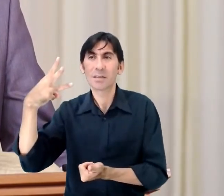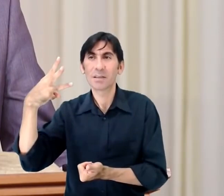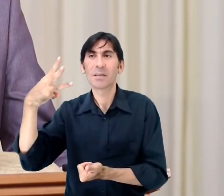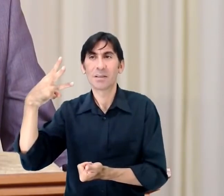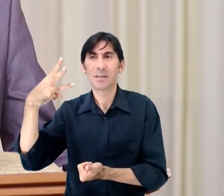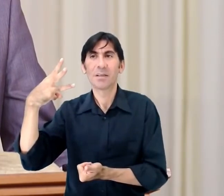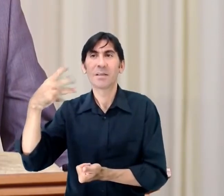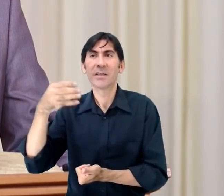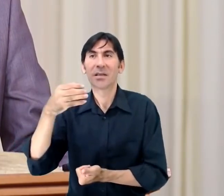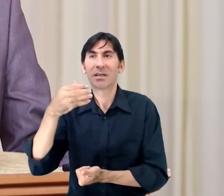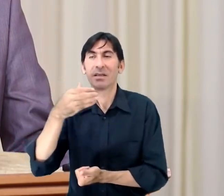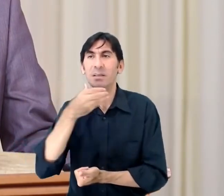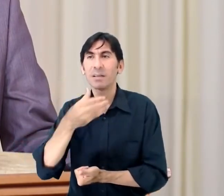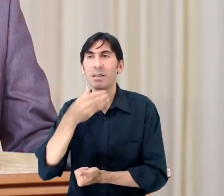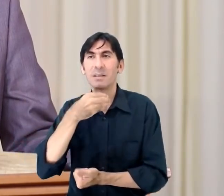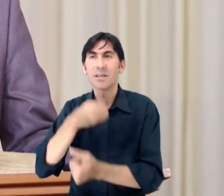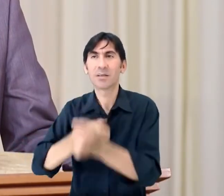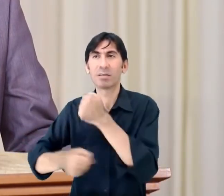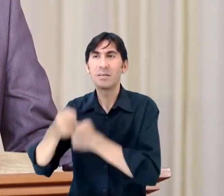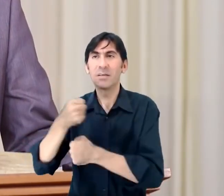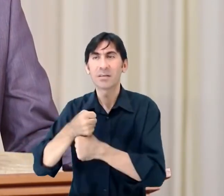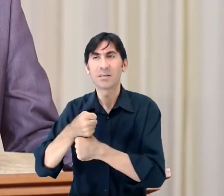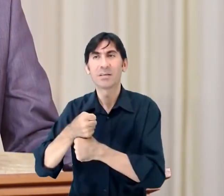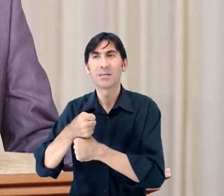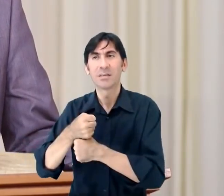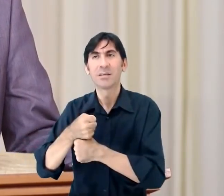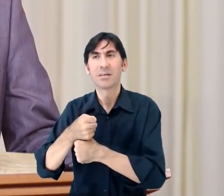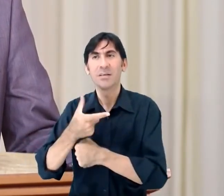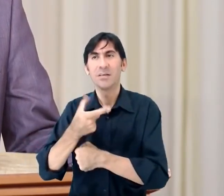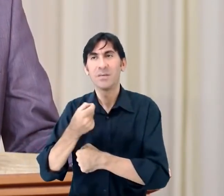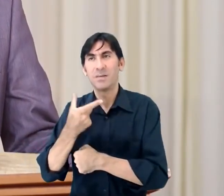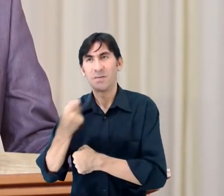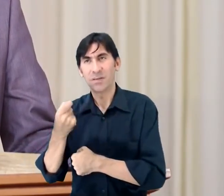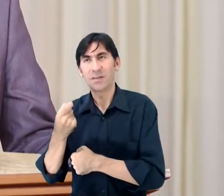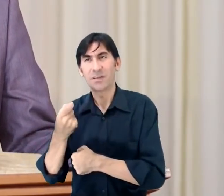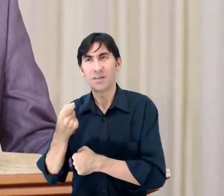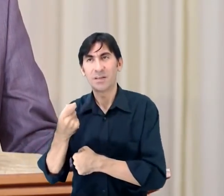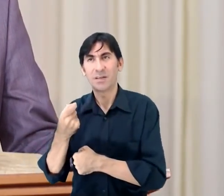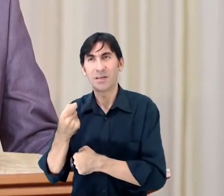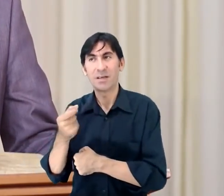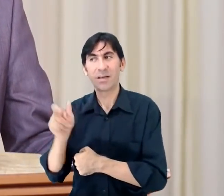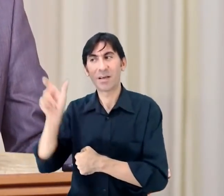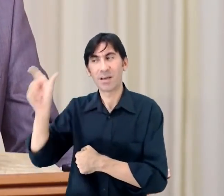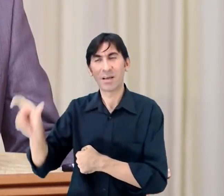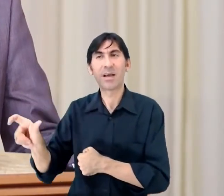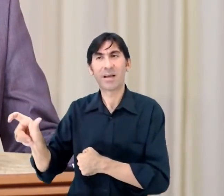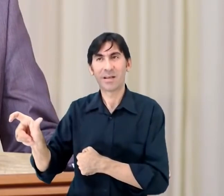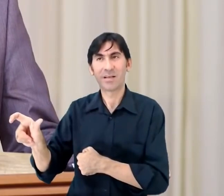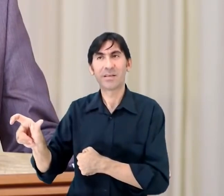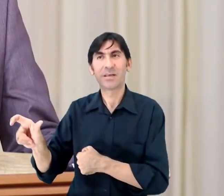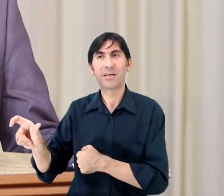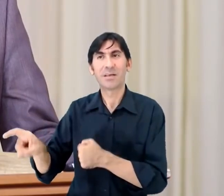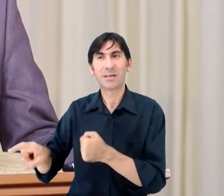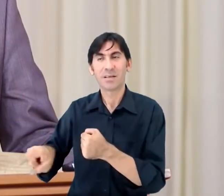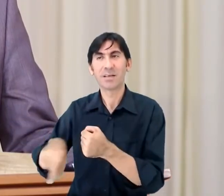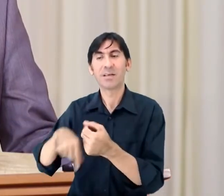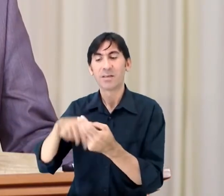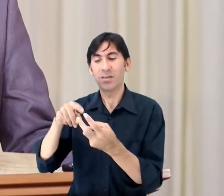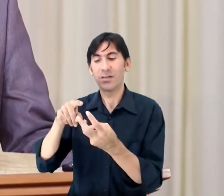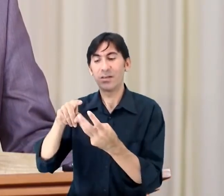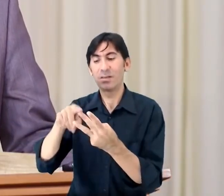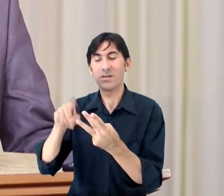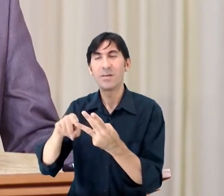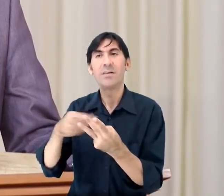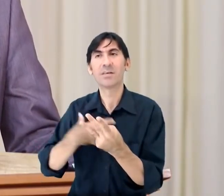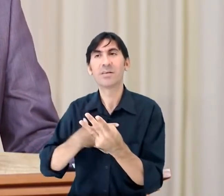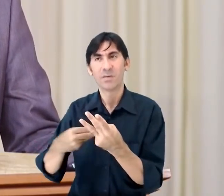passado. Que maravilha, não é? Ela e seus 2 filhos estão na igreja. Que